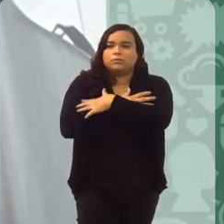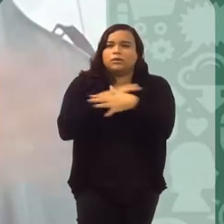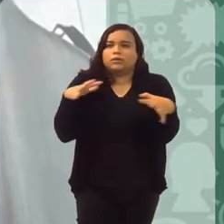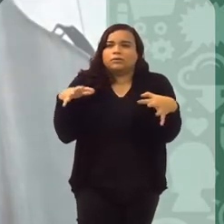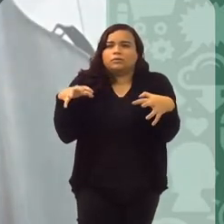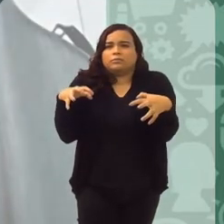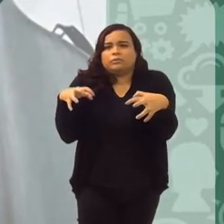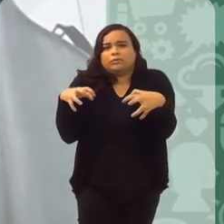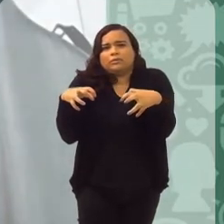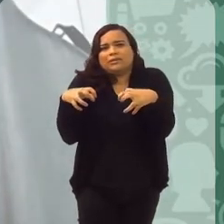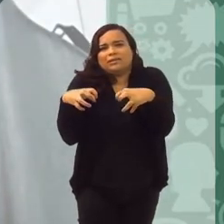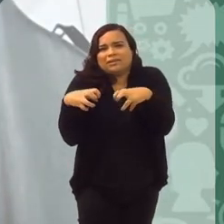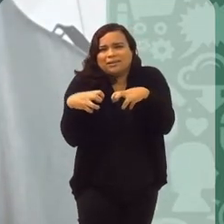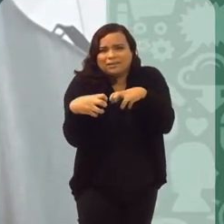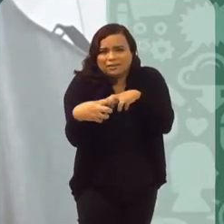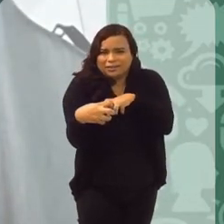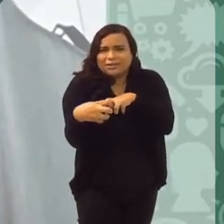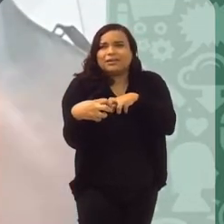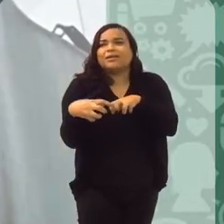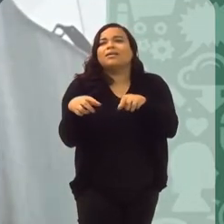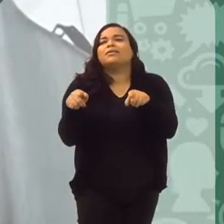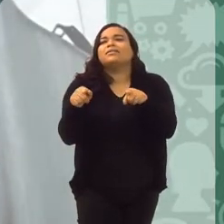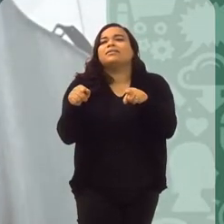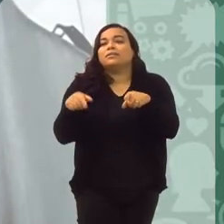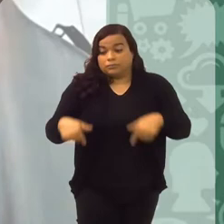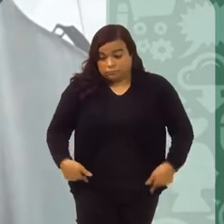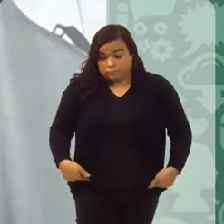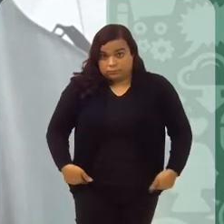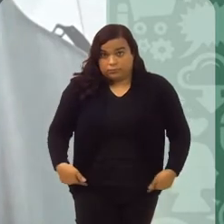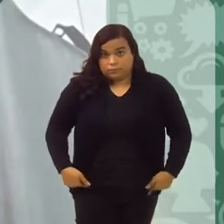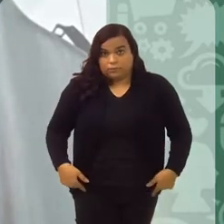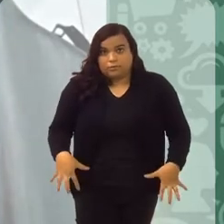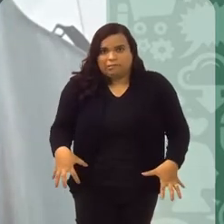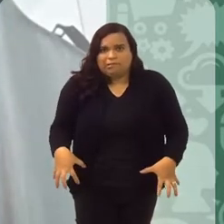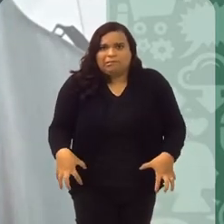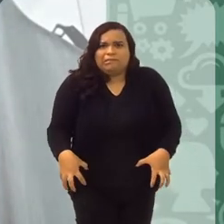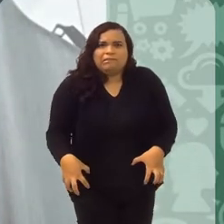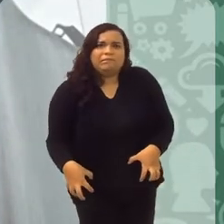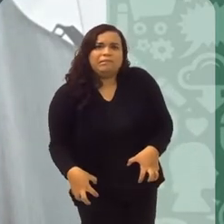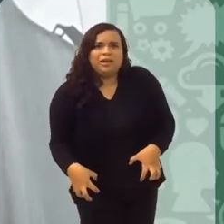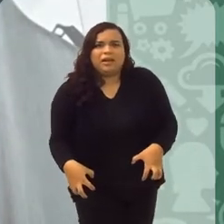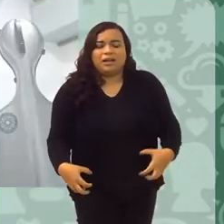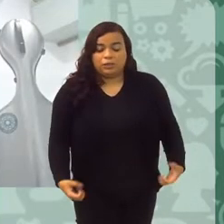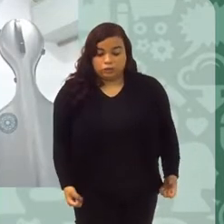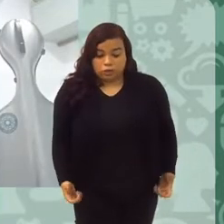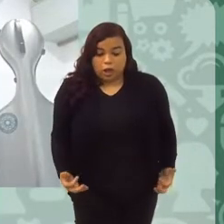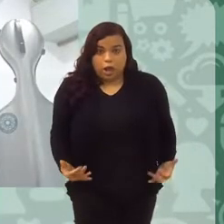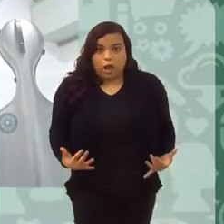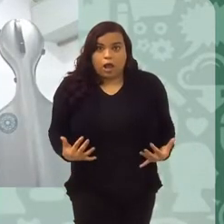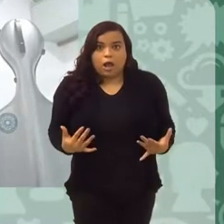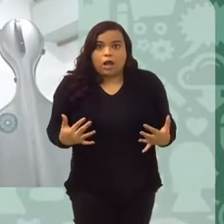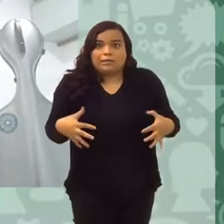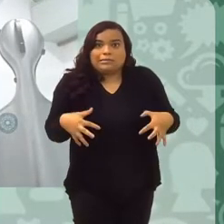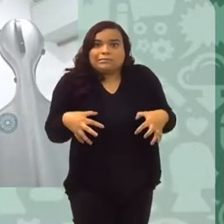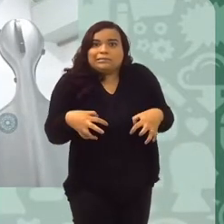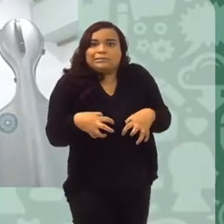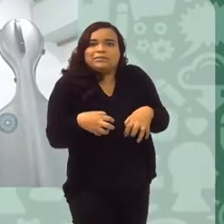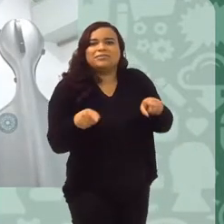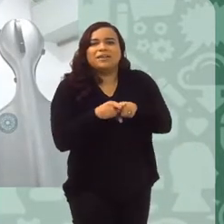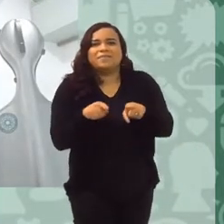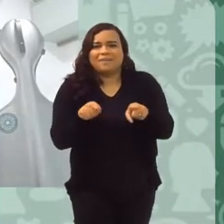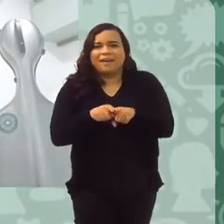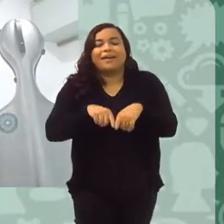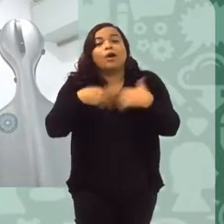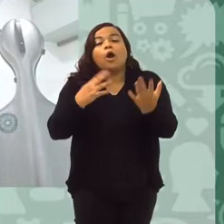membros superiores e subindo nos membros inferiores e subindo para os superiores, que o intuito com